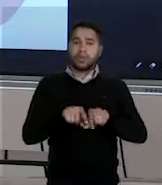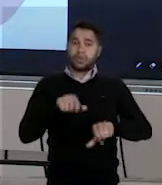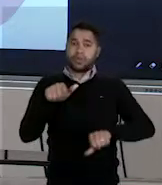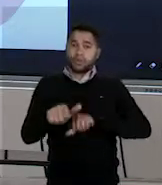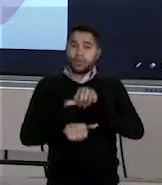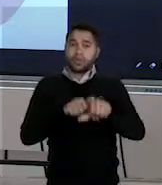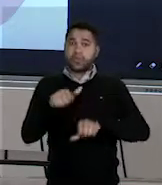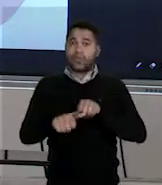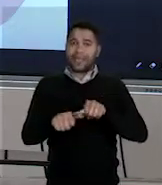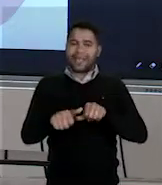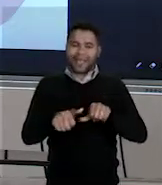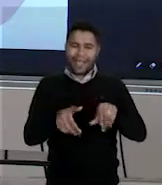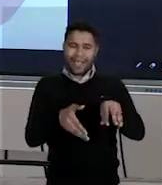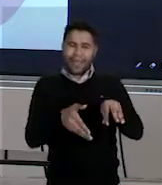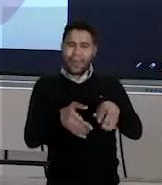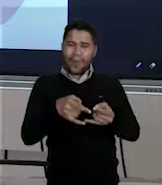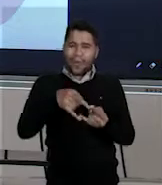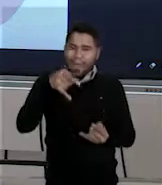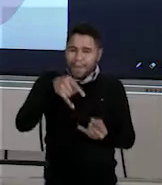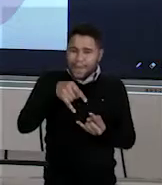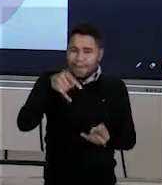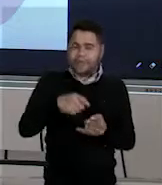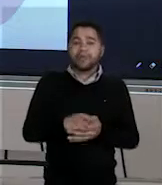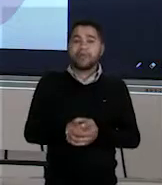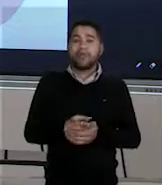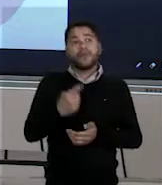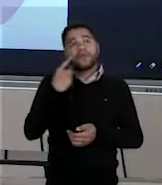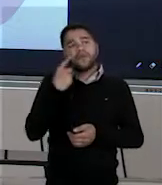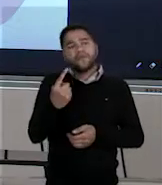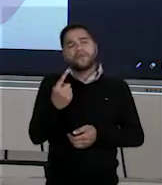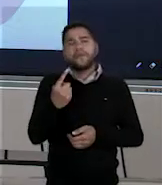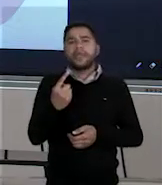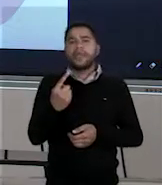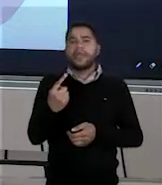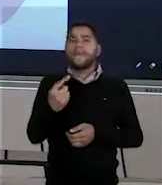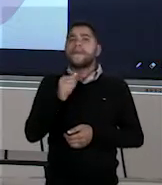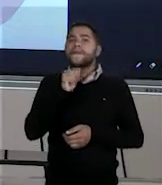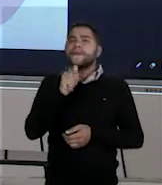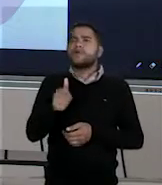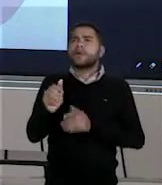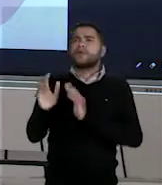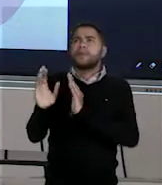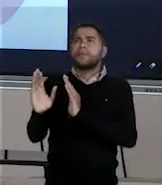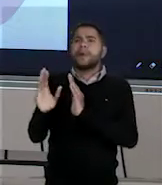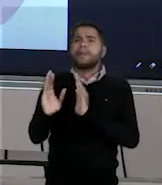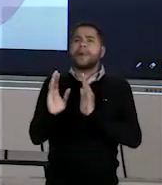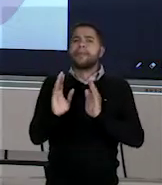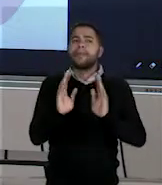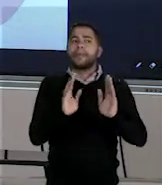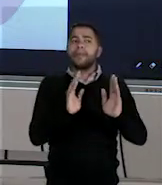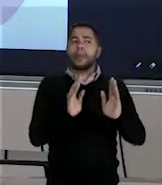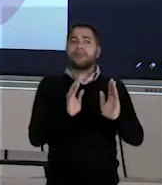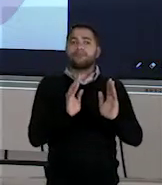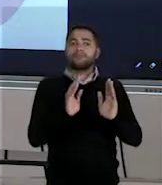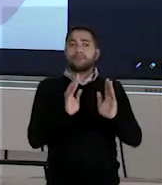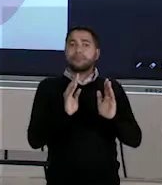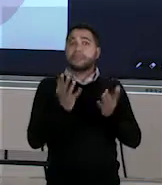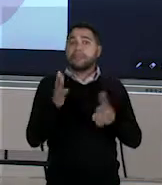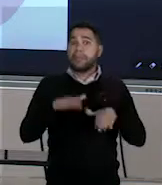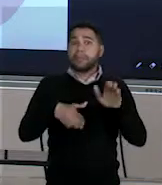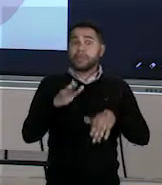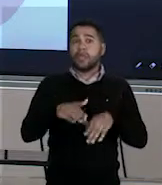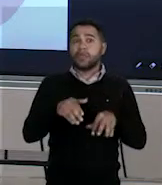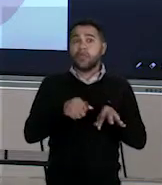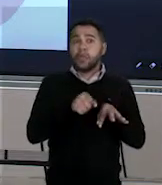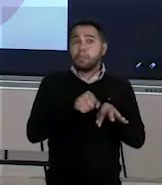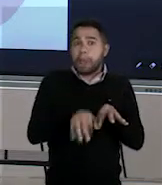seus absorventes. Você tem que observar de como que é o seu ciclo menstrual. Se você tem um ciclo menstrual muito